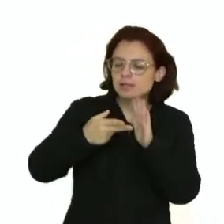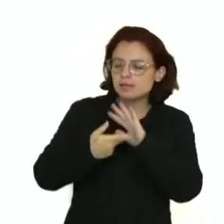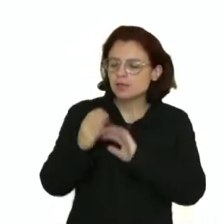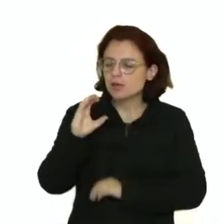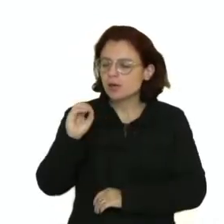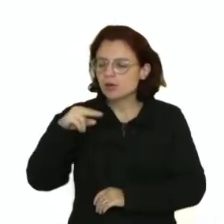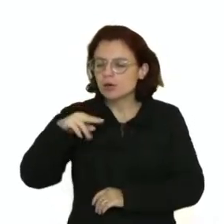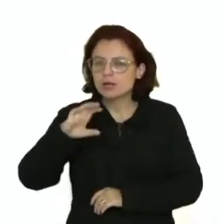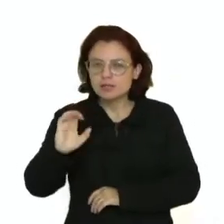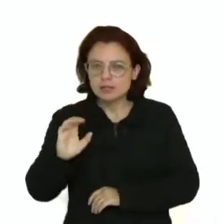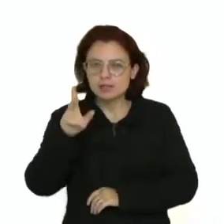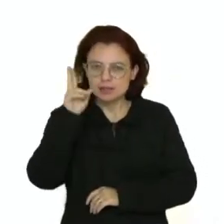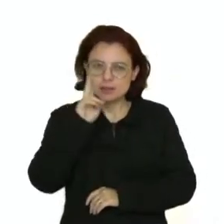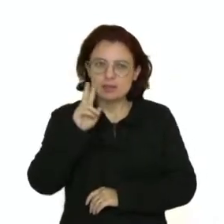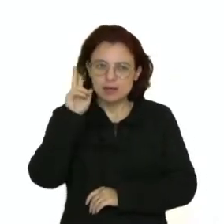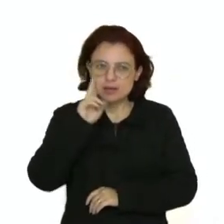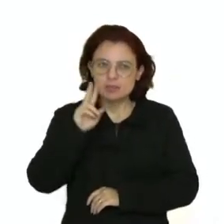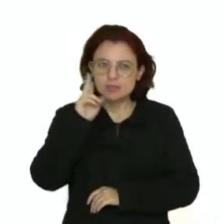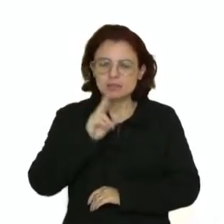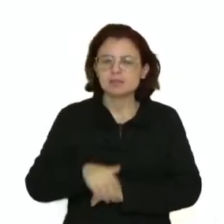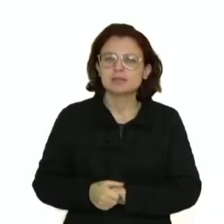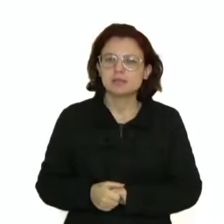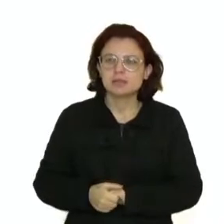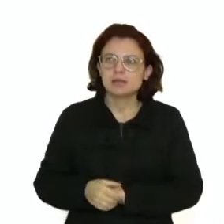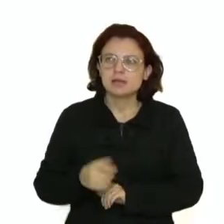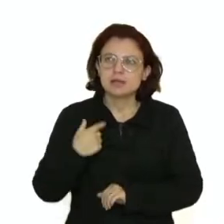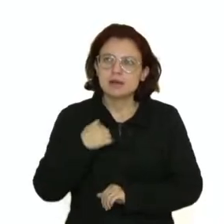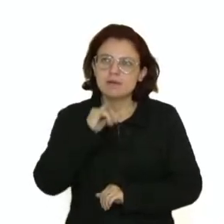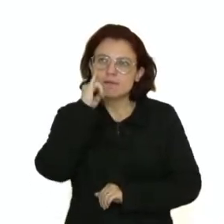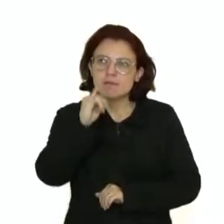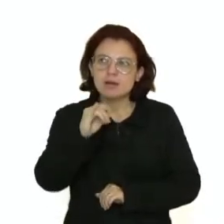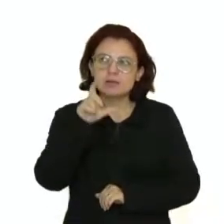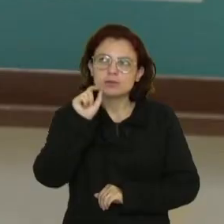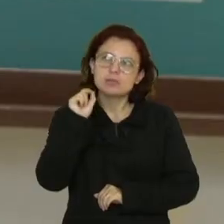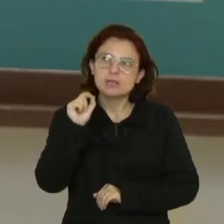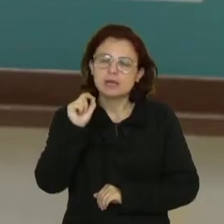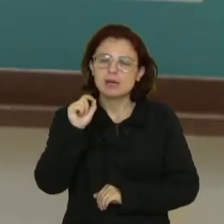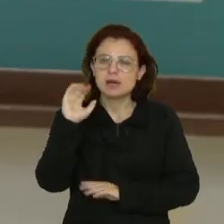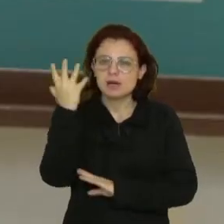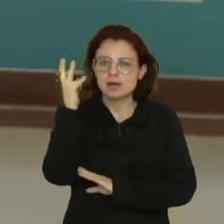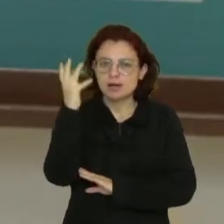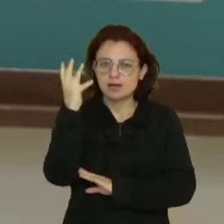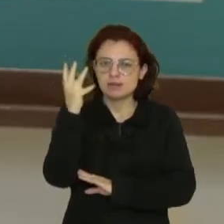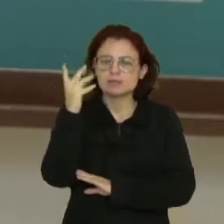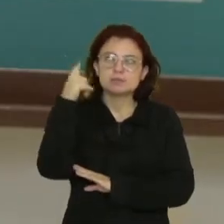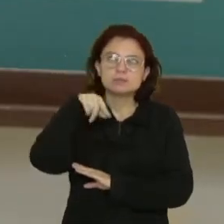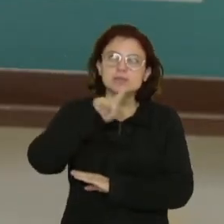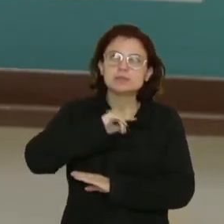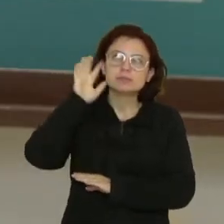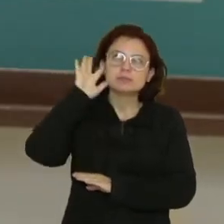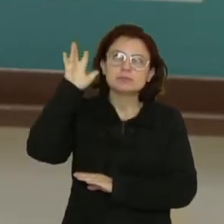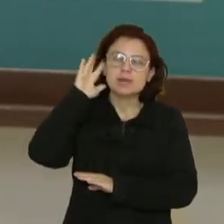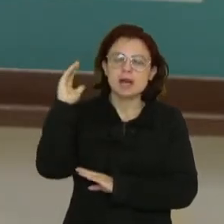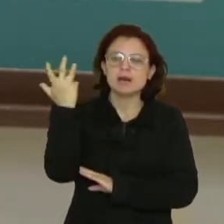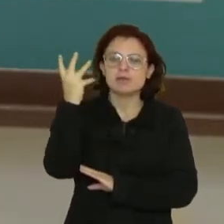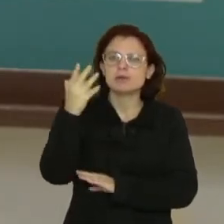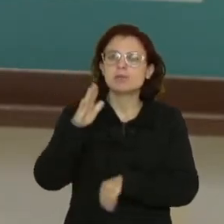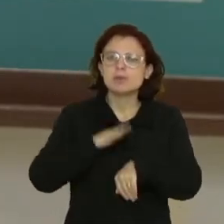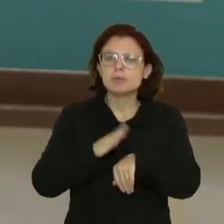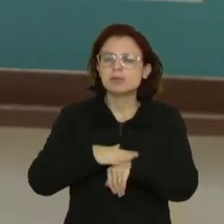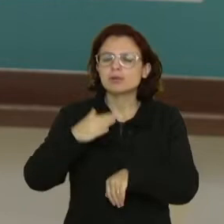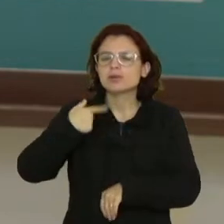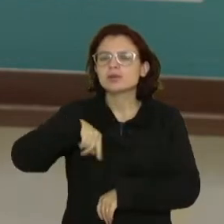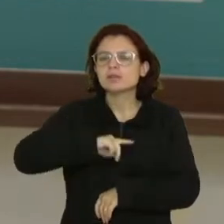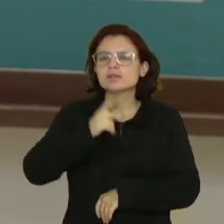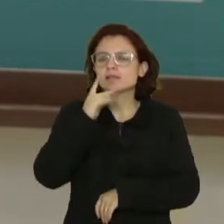que eu não passa essa pergunta Digo vai vocês vamos eu falo uma árvore vem uma imagem e um tal de uma árvore na verdade agora eu